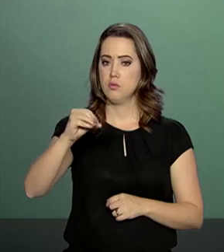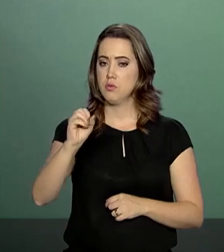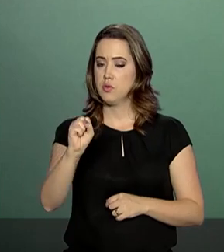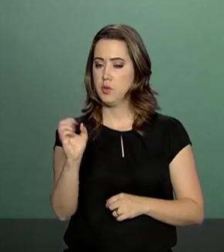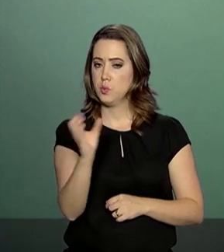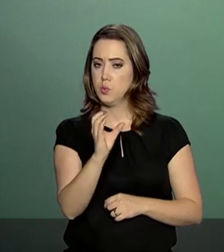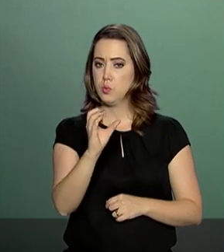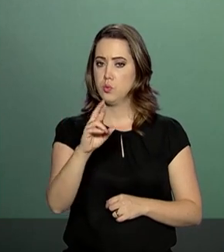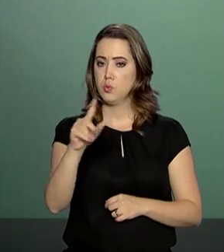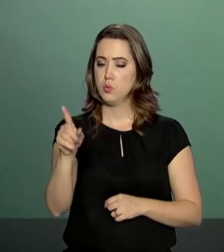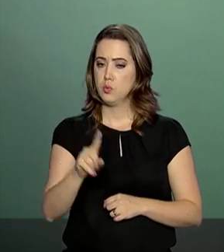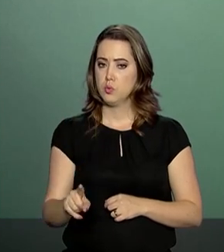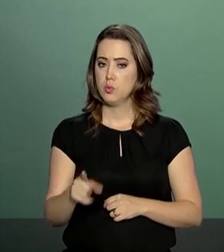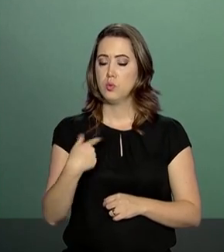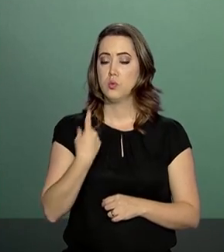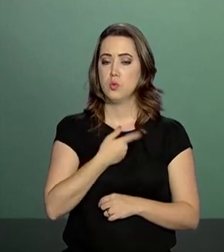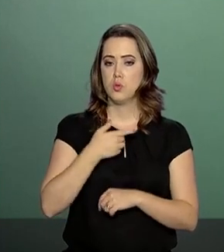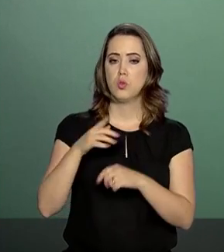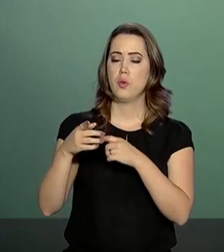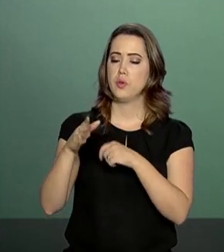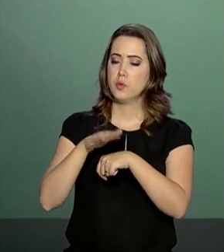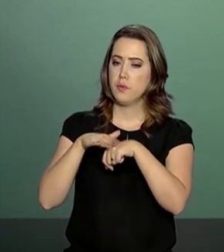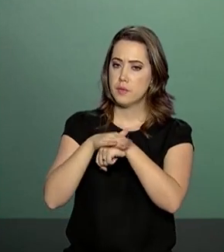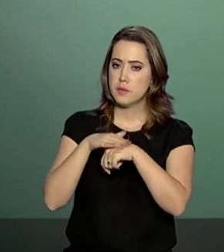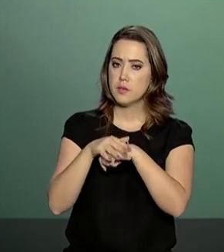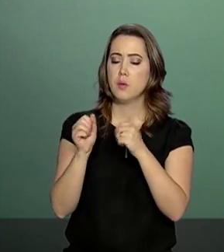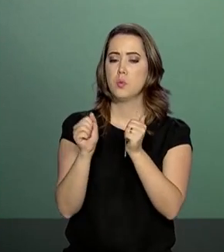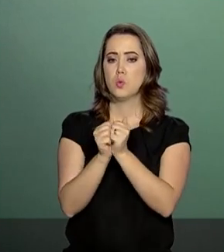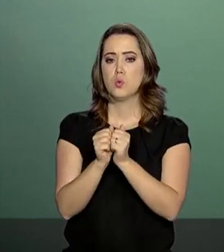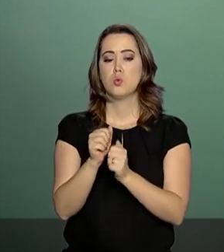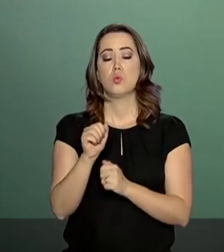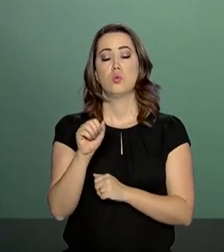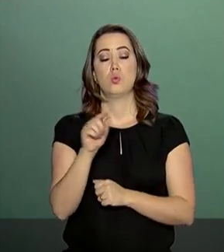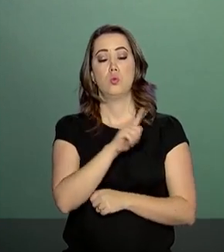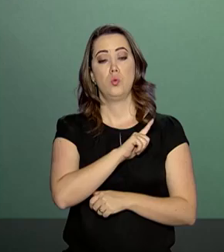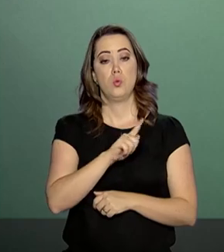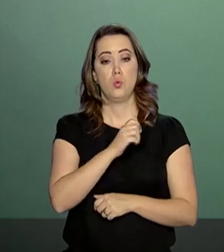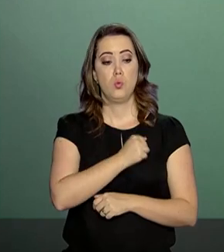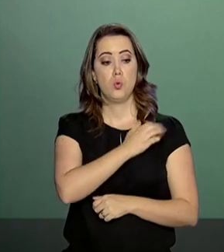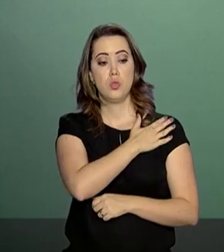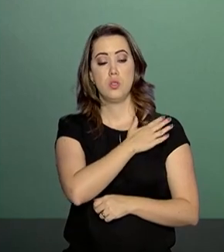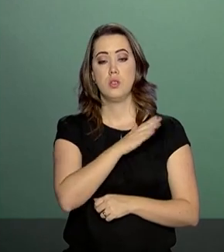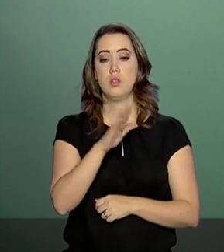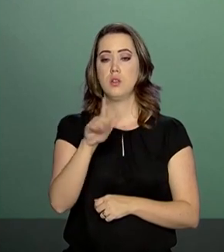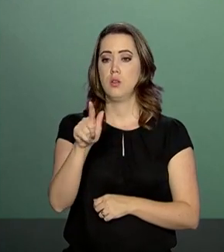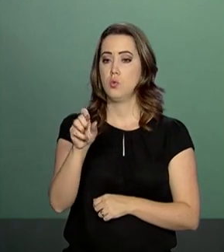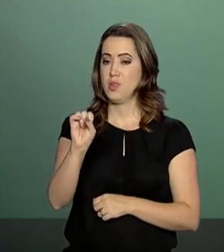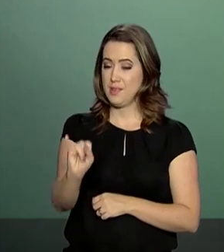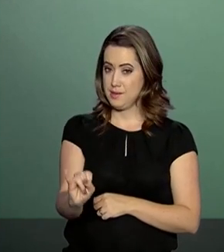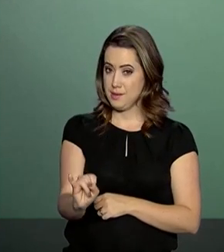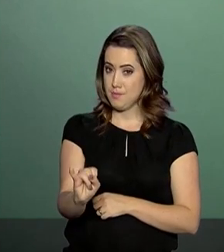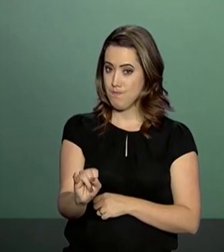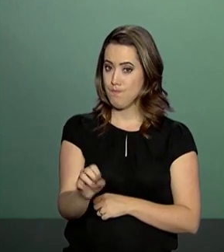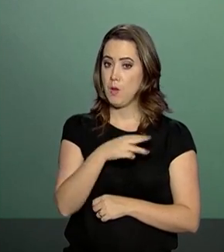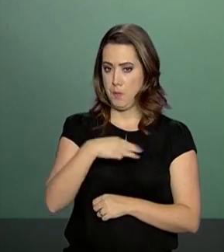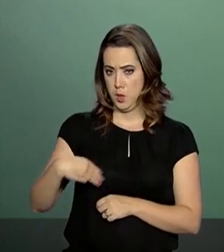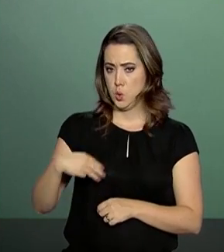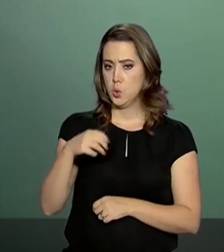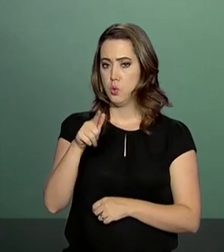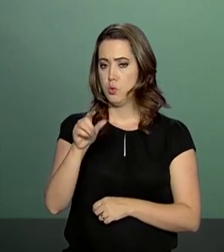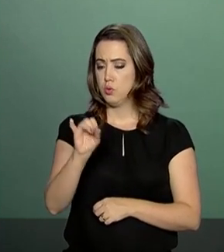contato com o governo de Roraima por meio do General Heleno que é o chefe do do GSI é o ministro do GSI então nós estamos